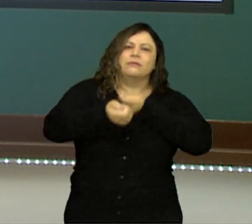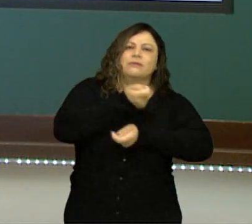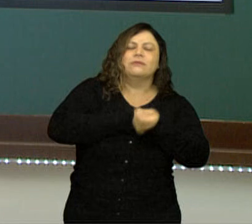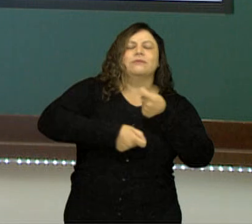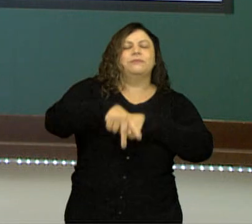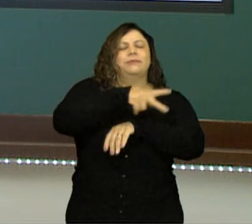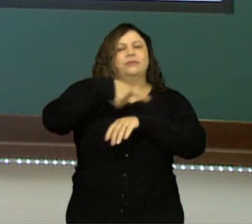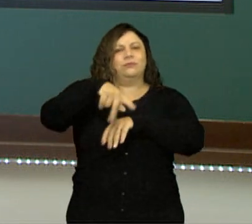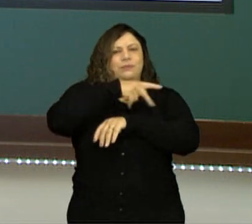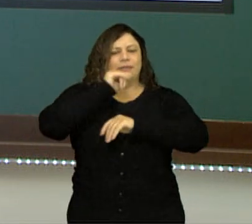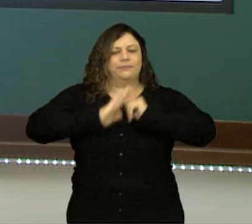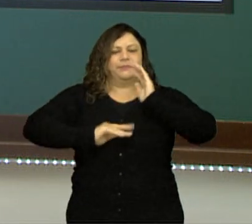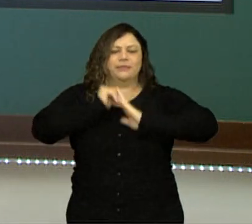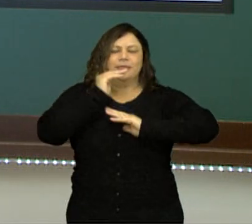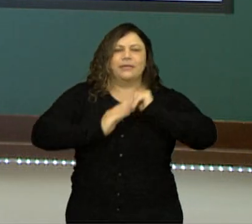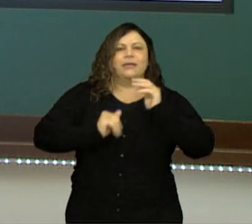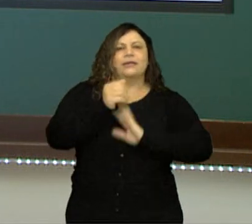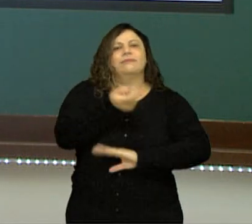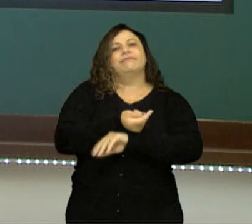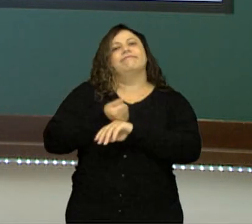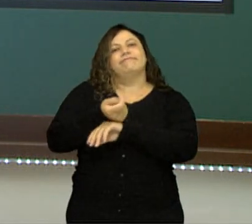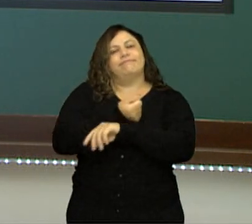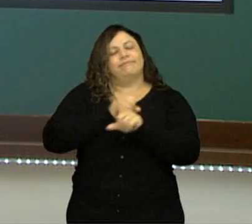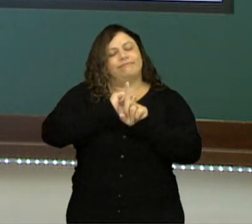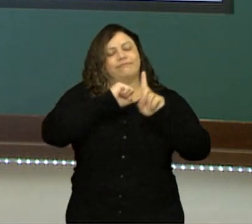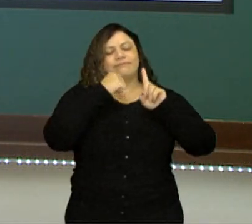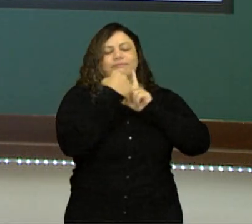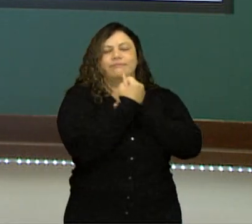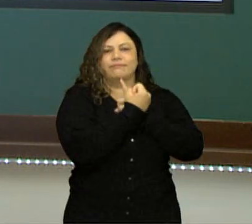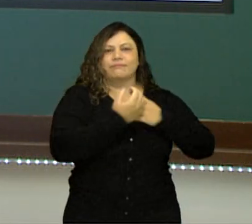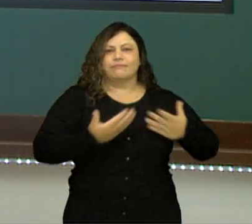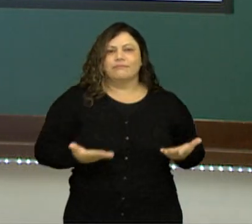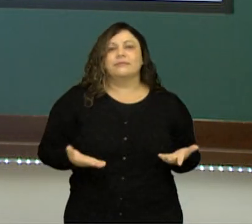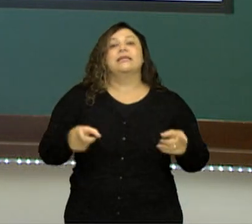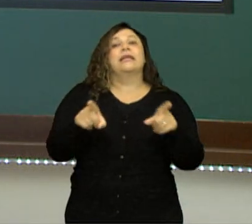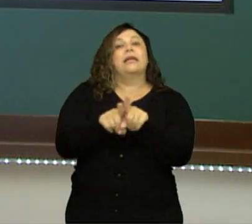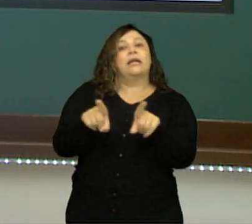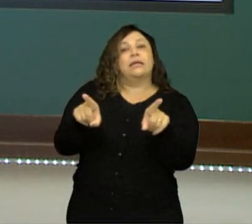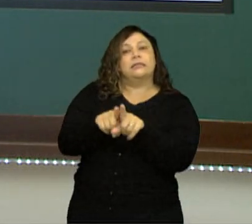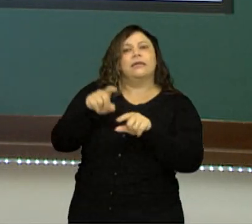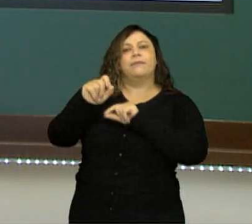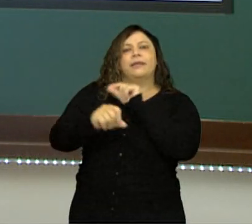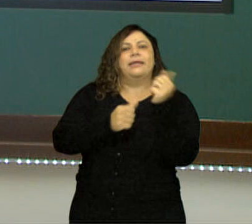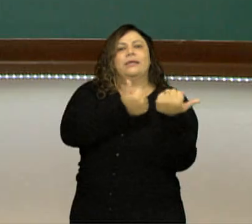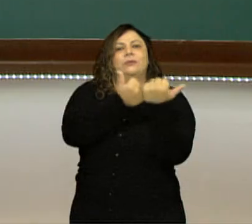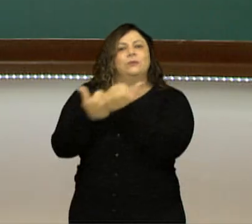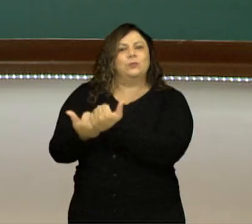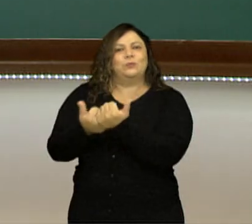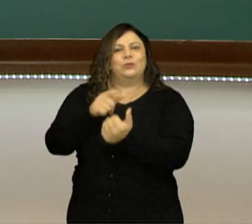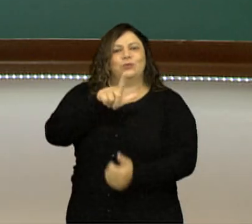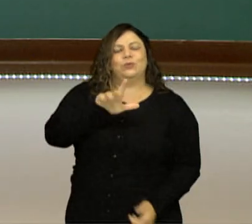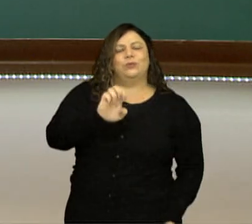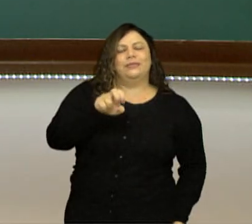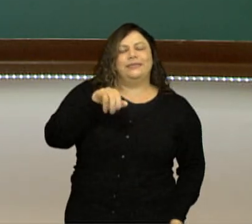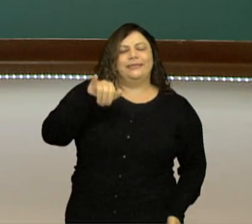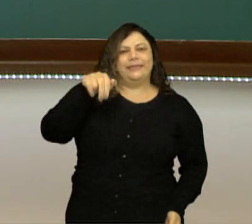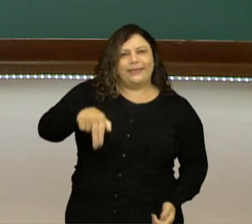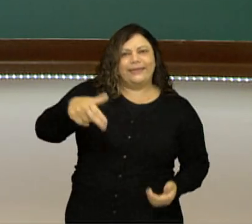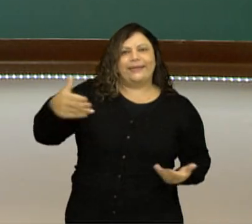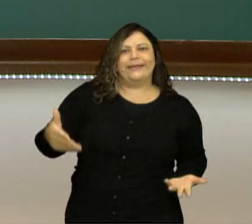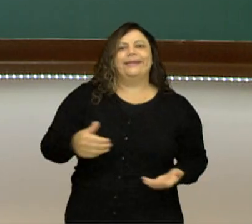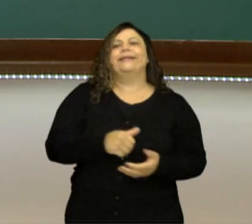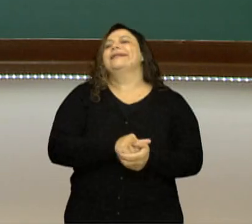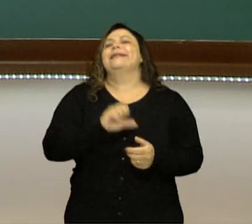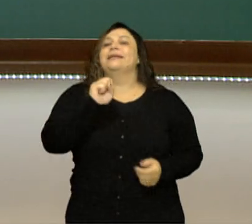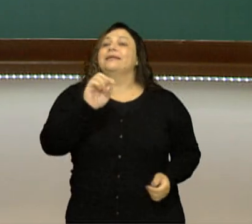misturando práticas capitalistas e socialistas. E ainda, quem sucedeu o Lenin no governo? Joseph Stalin venceu